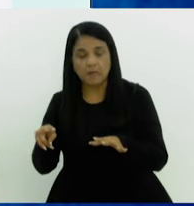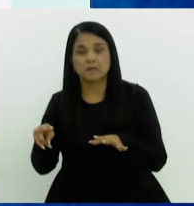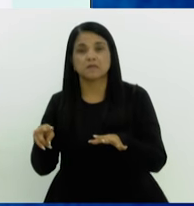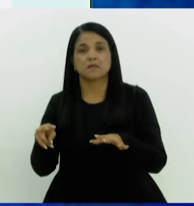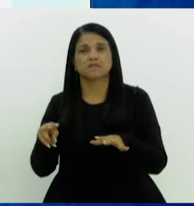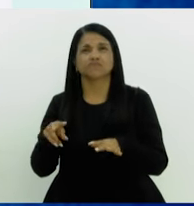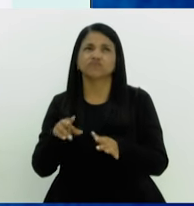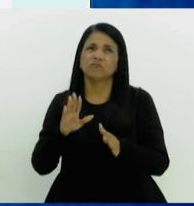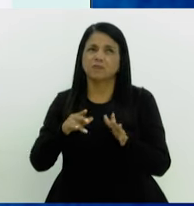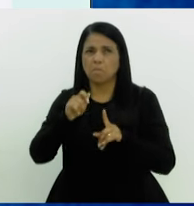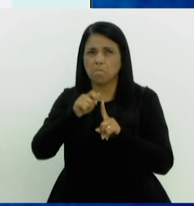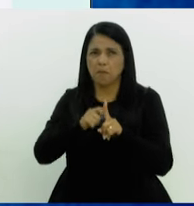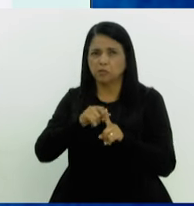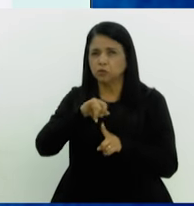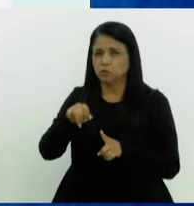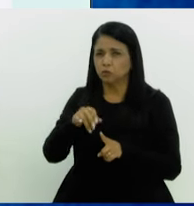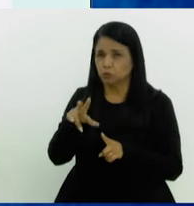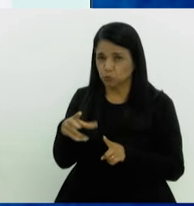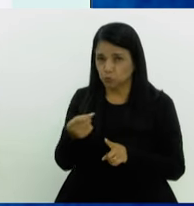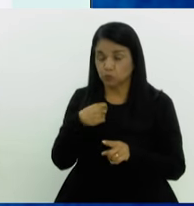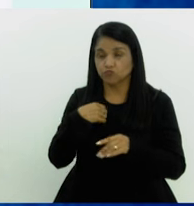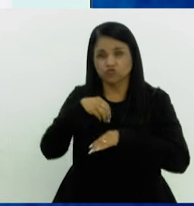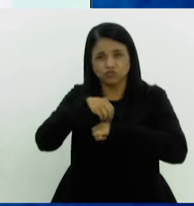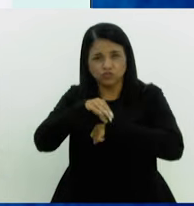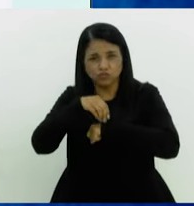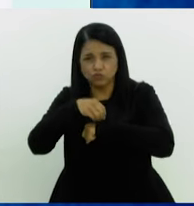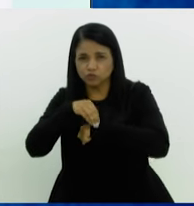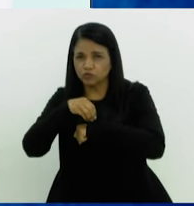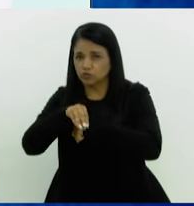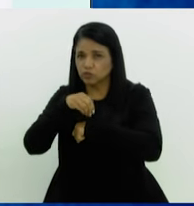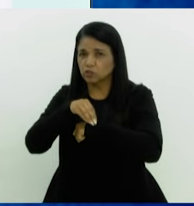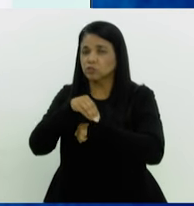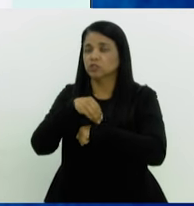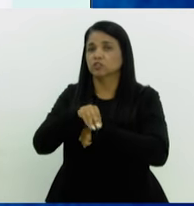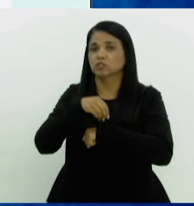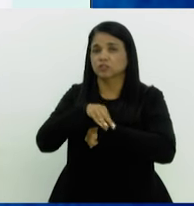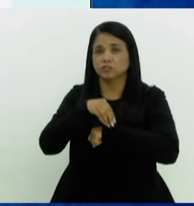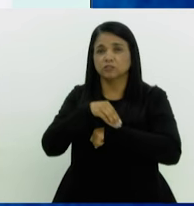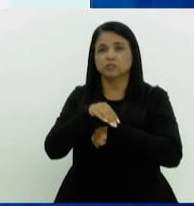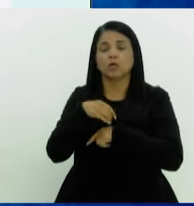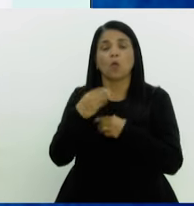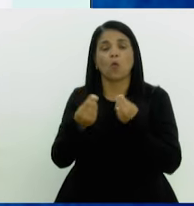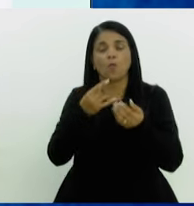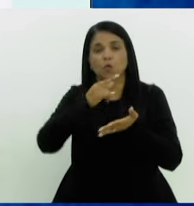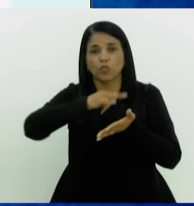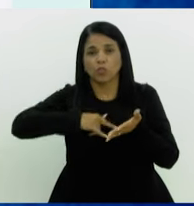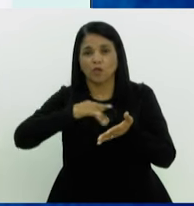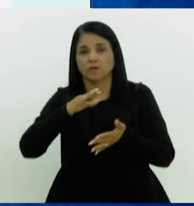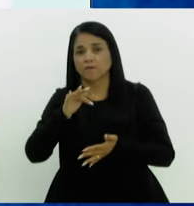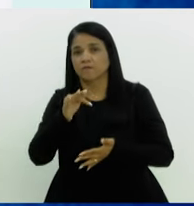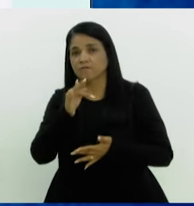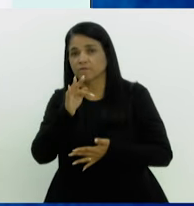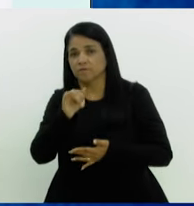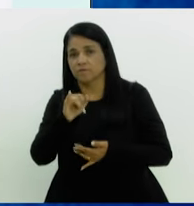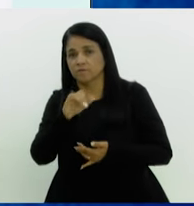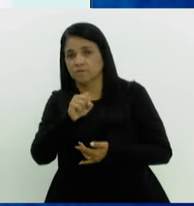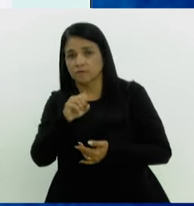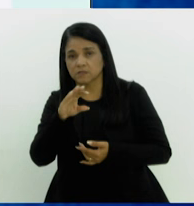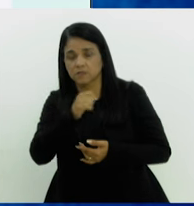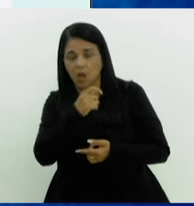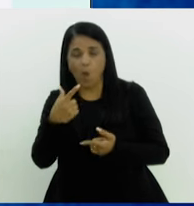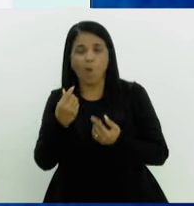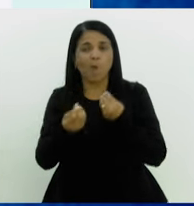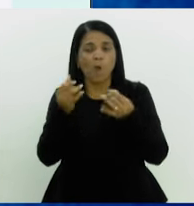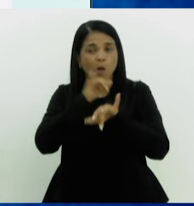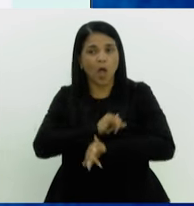vai ser em junho com várias dicas super úteis desde como eu vou emitir uma nota fiscal Como que eu posso anunciar nos canais da Meta